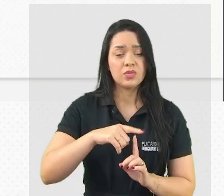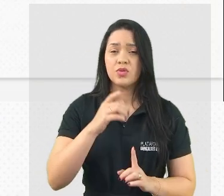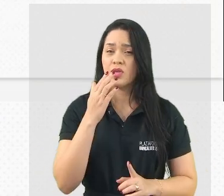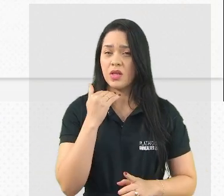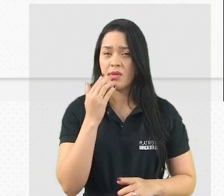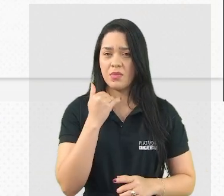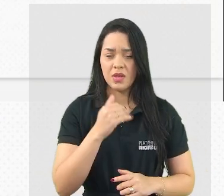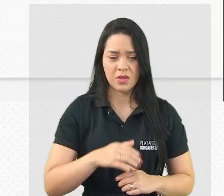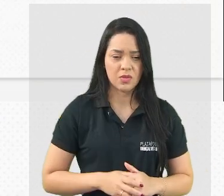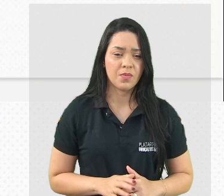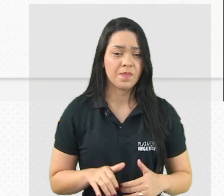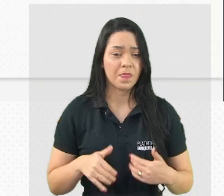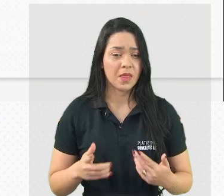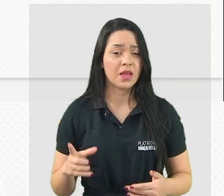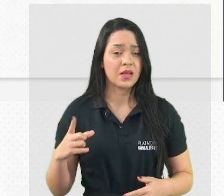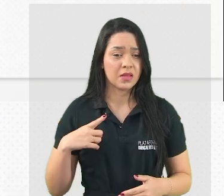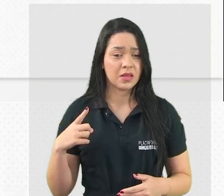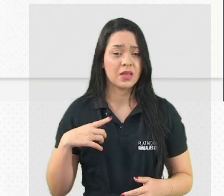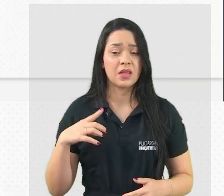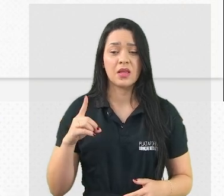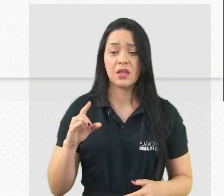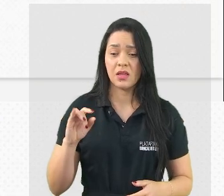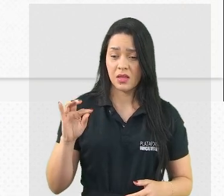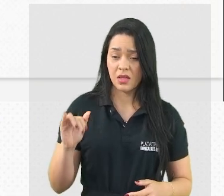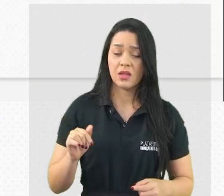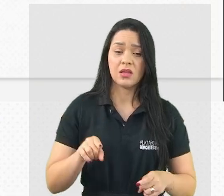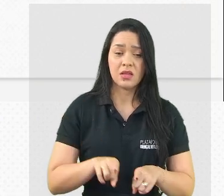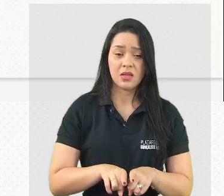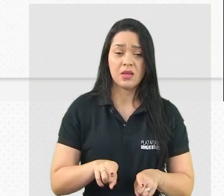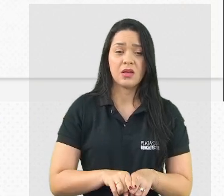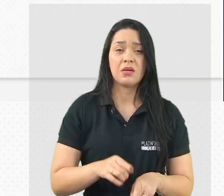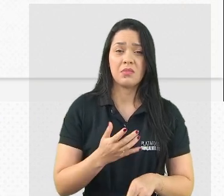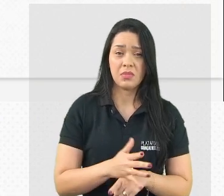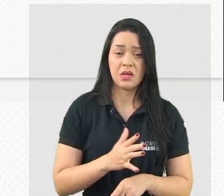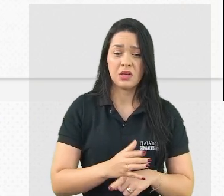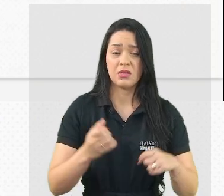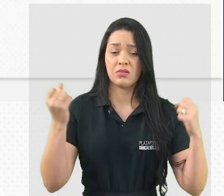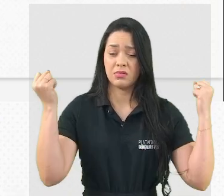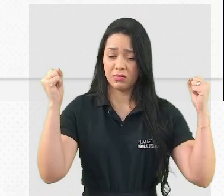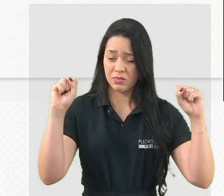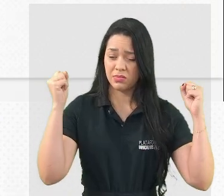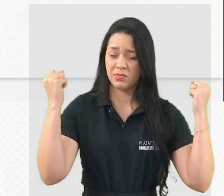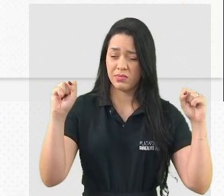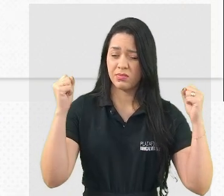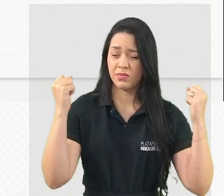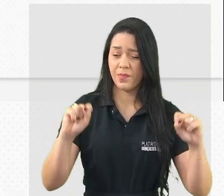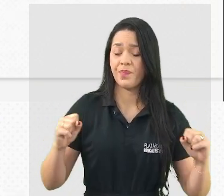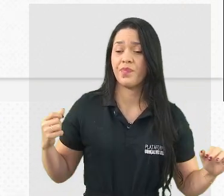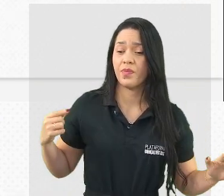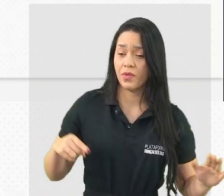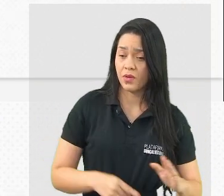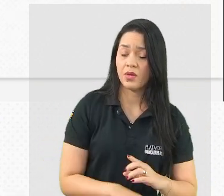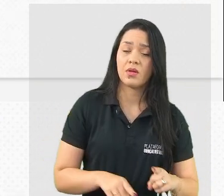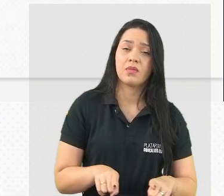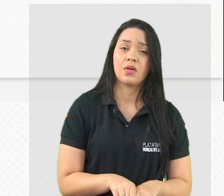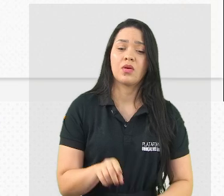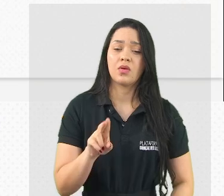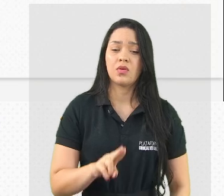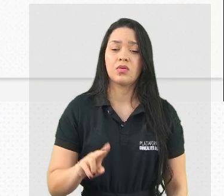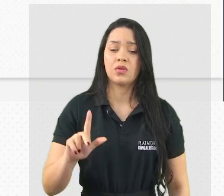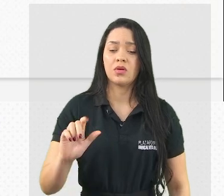alimento. E mesmo tendo essa dieta severa, ainda fazem práticas de exercícios de forma exagerada, ainda fazem uso de